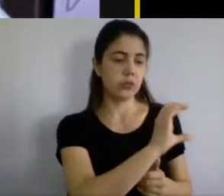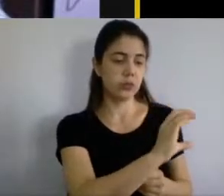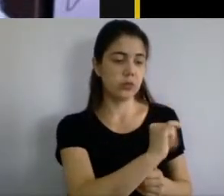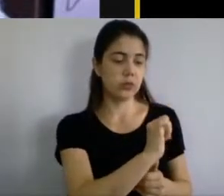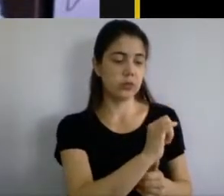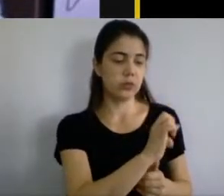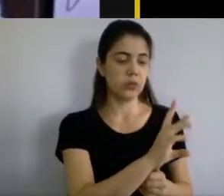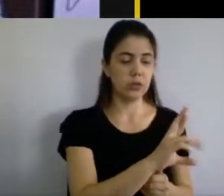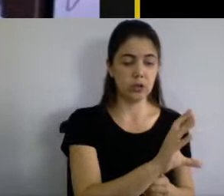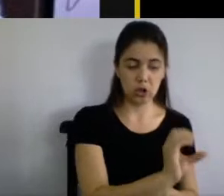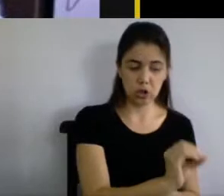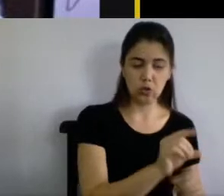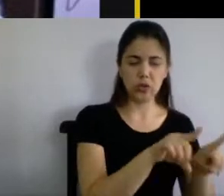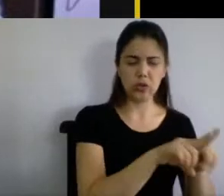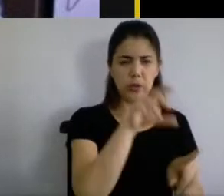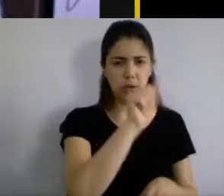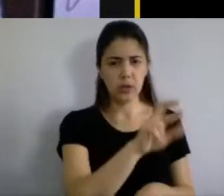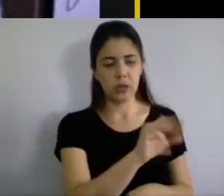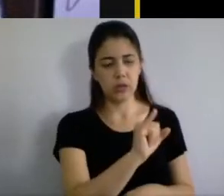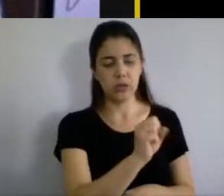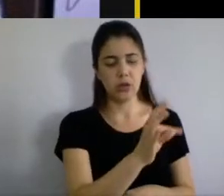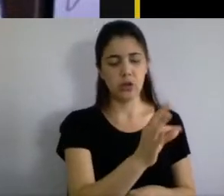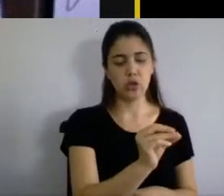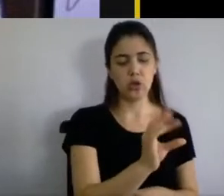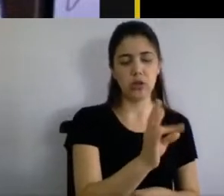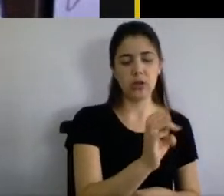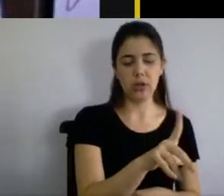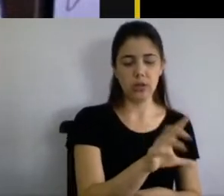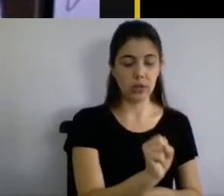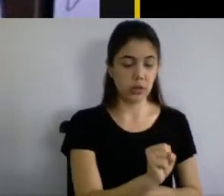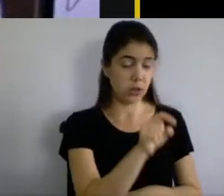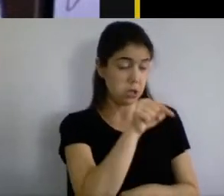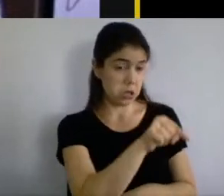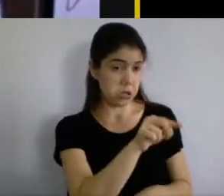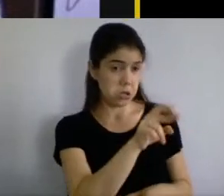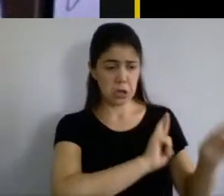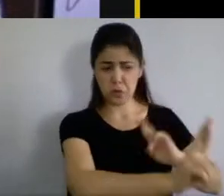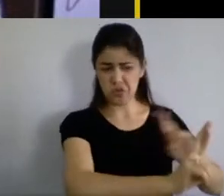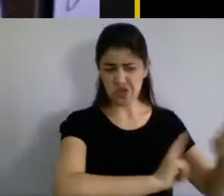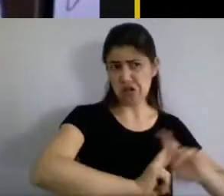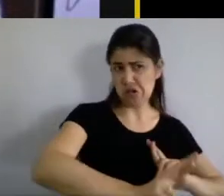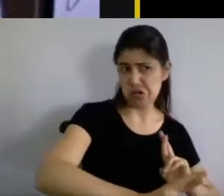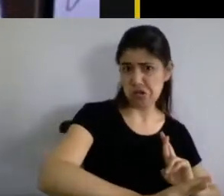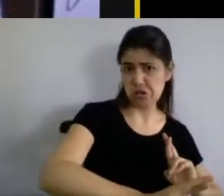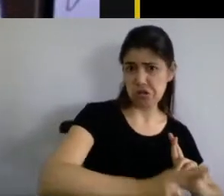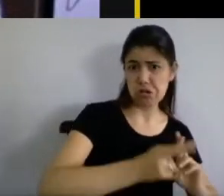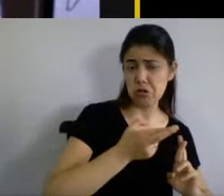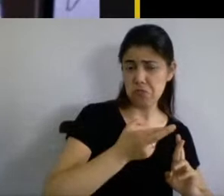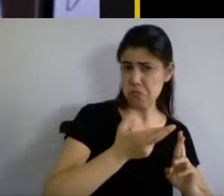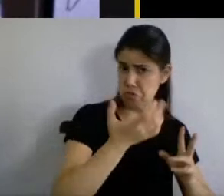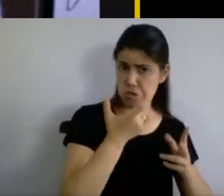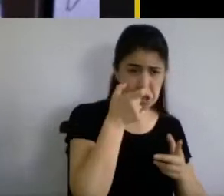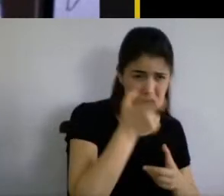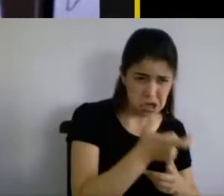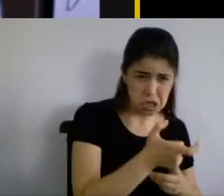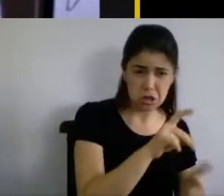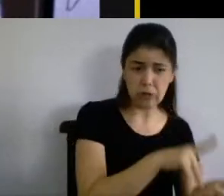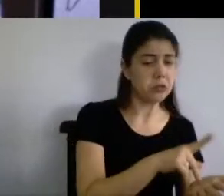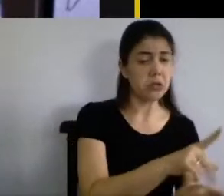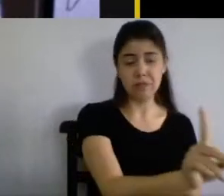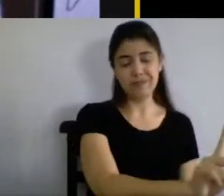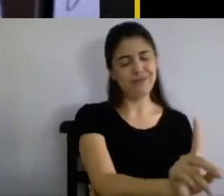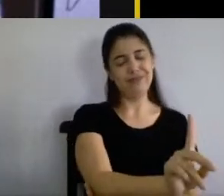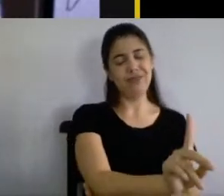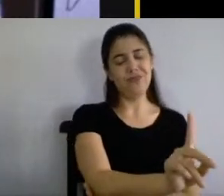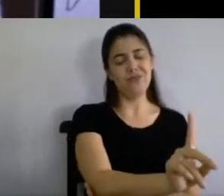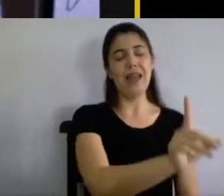a retórica ela não está interessada na verdade. A retórica é uma arte de falar bem. a